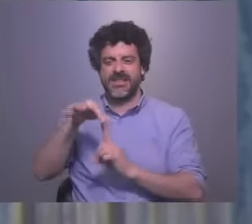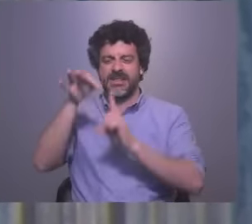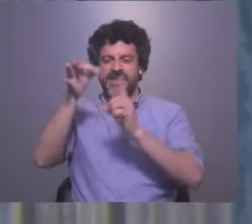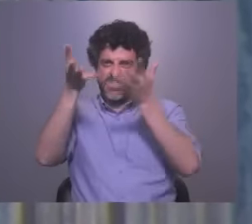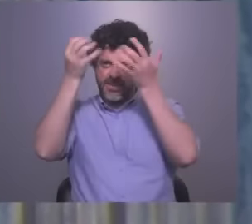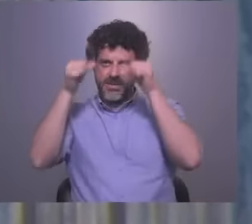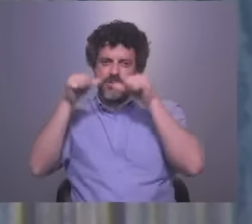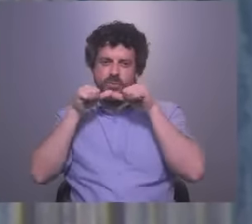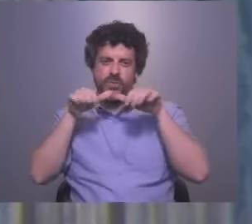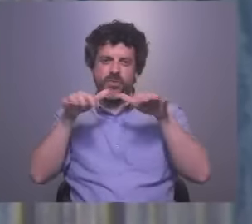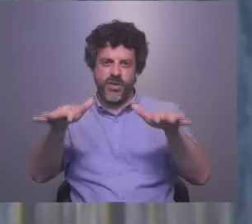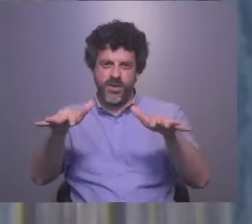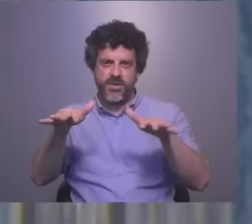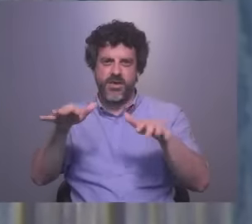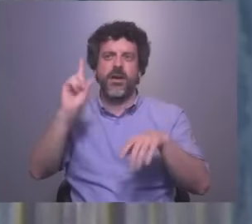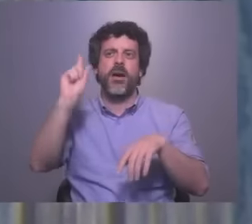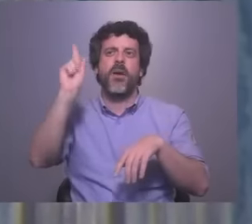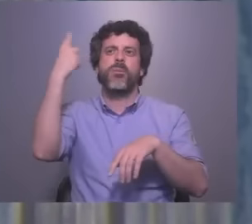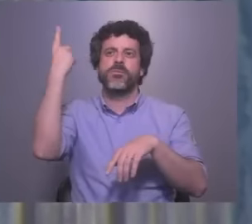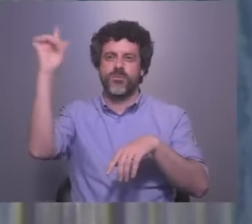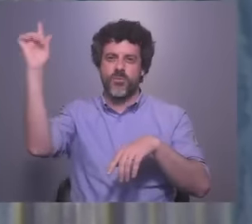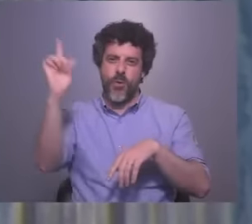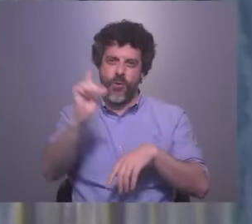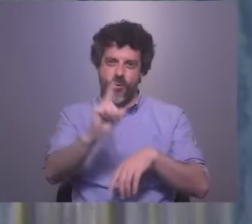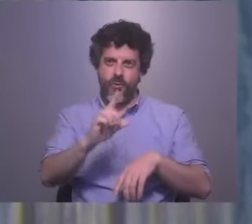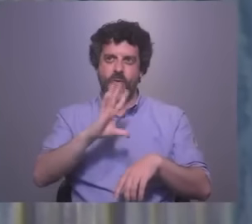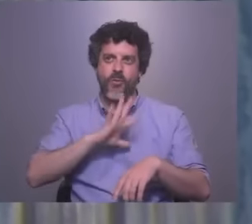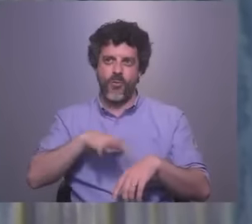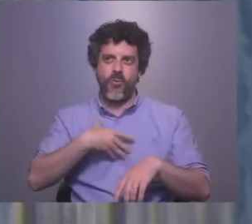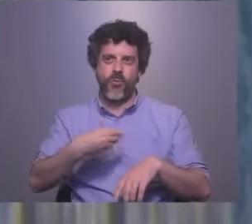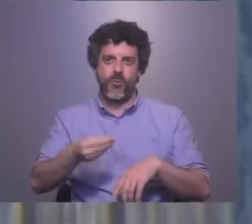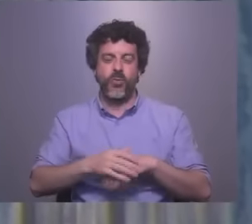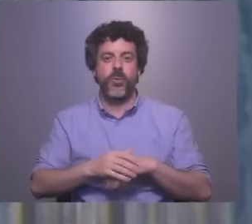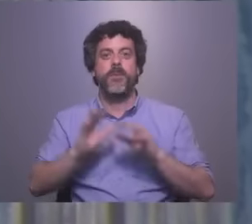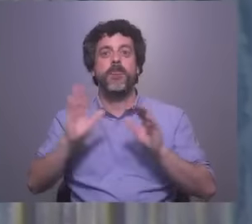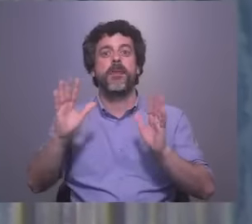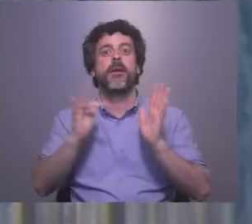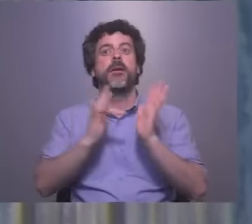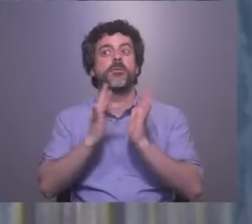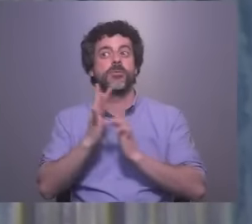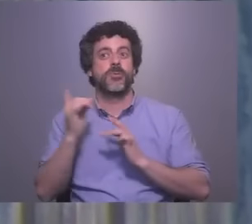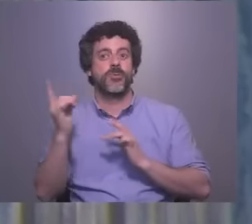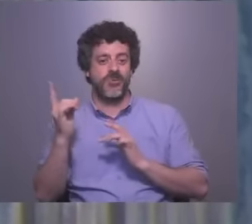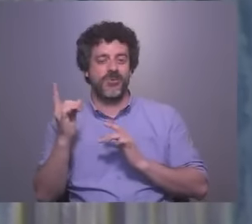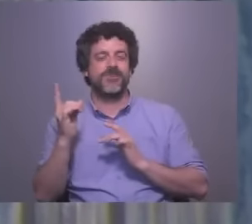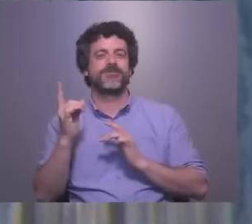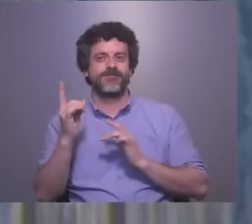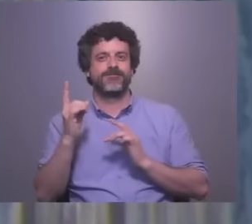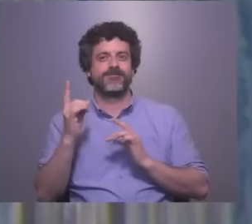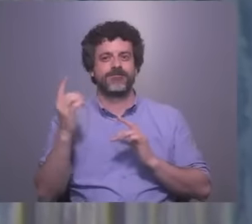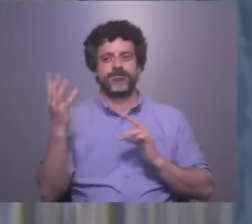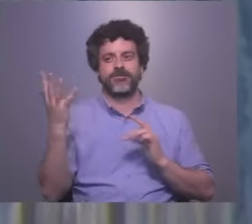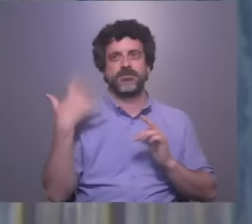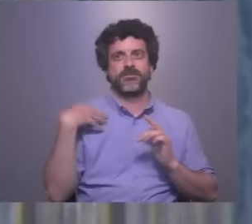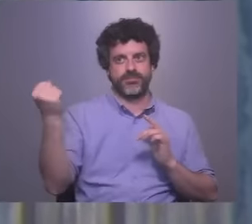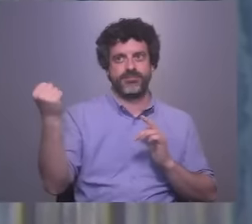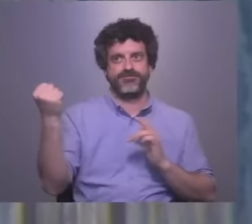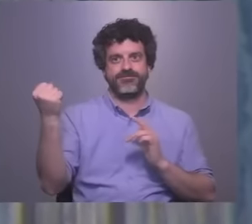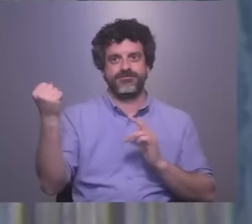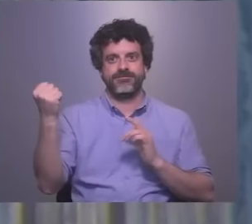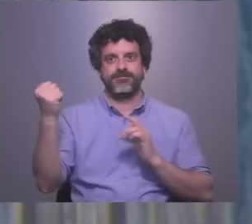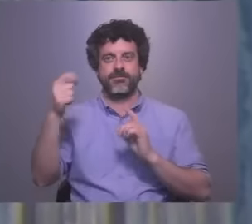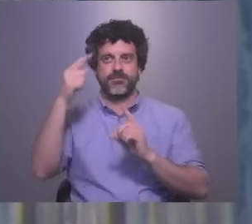comido. Quando viram o milagre que Jesus fizera, aqueles homens começaram a dizer: este é,